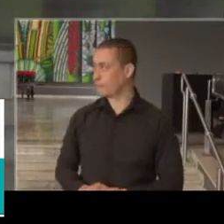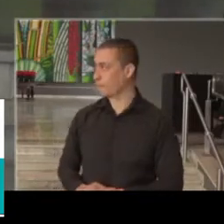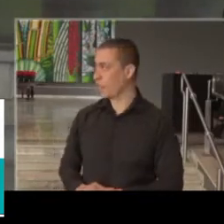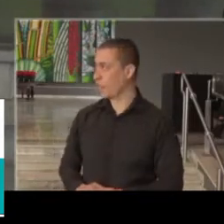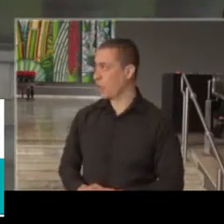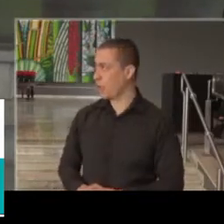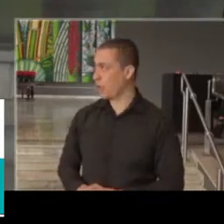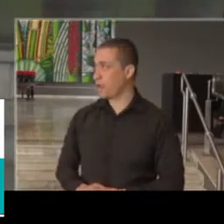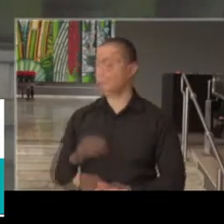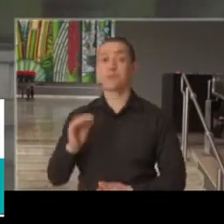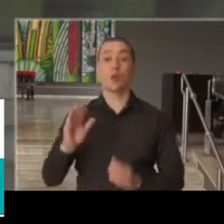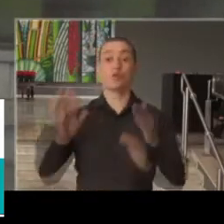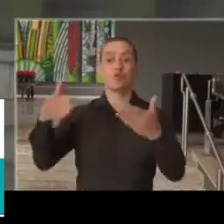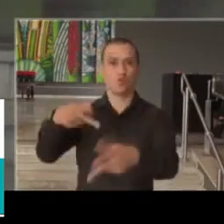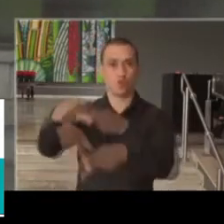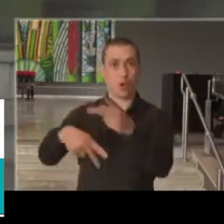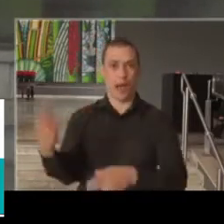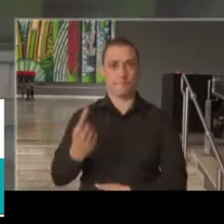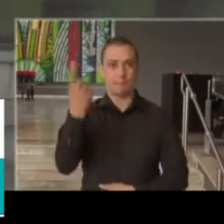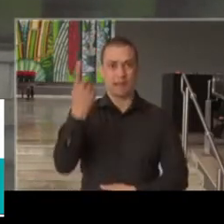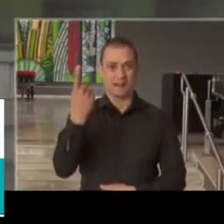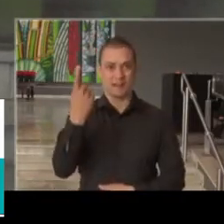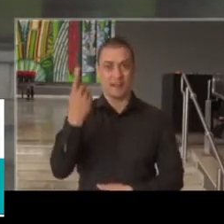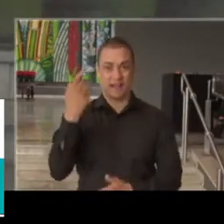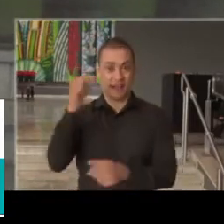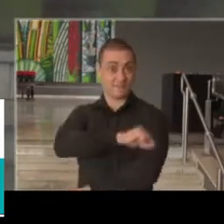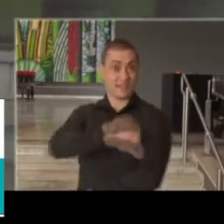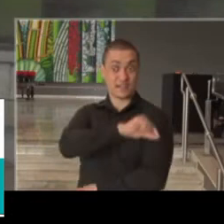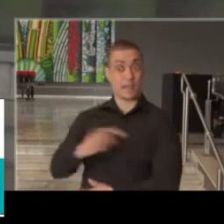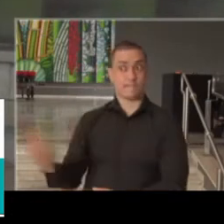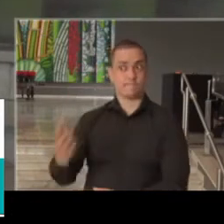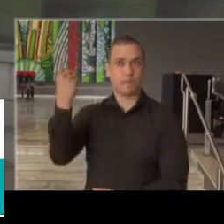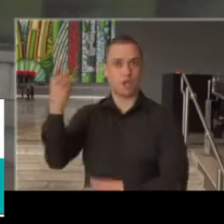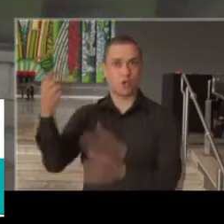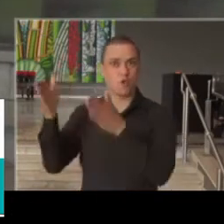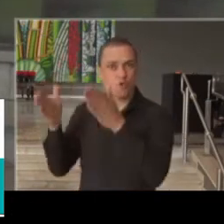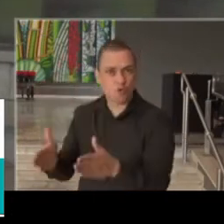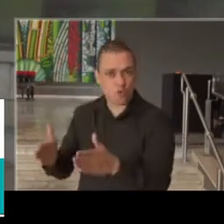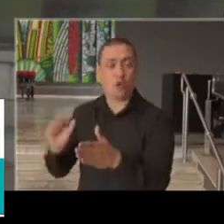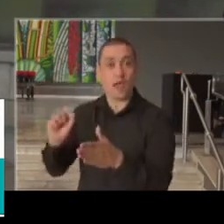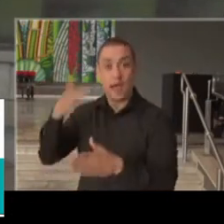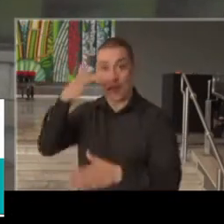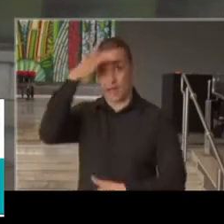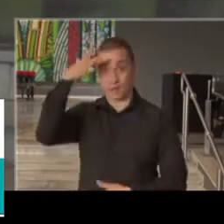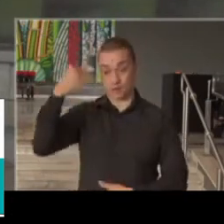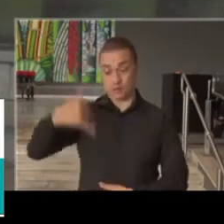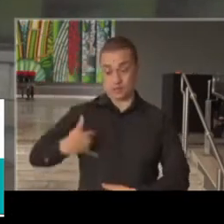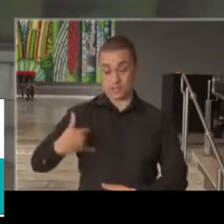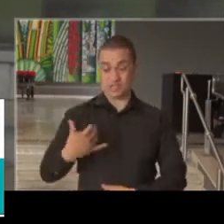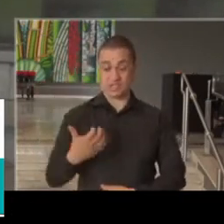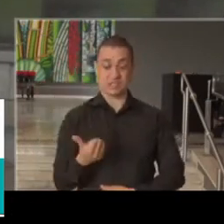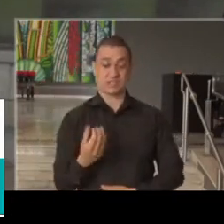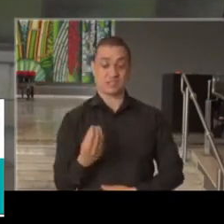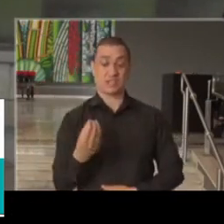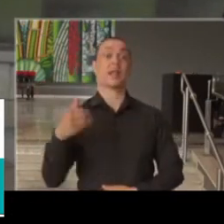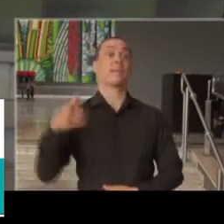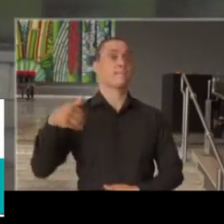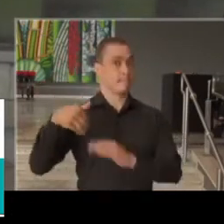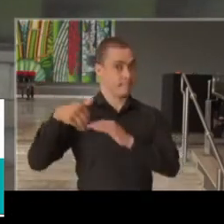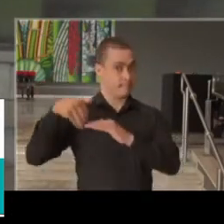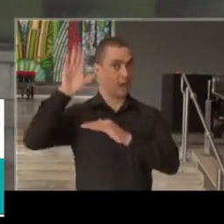O público-alvo da primeira fase da vacinação são as pessoas com 60 anos ou mais,